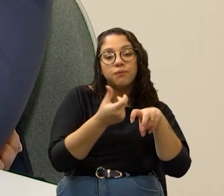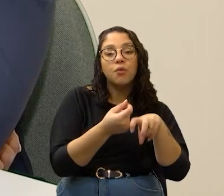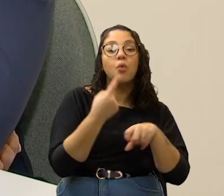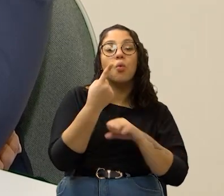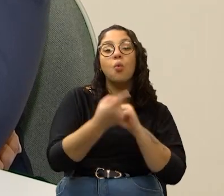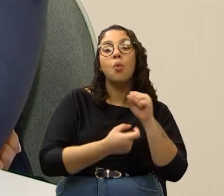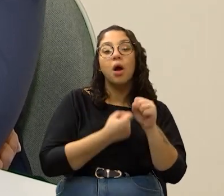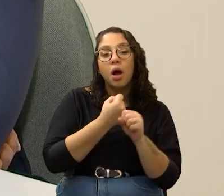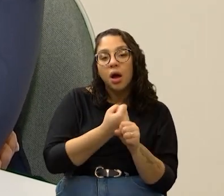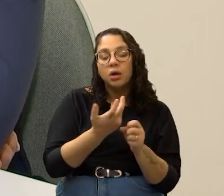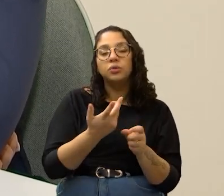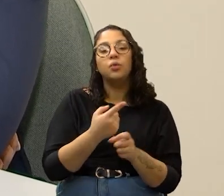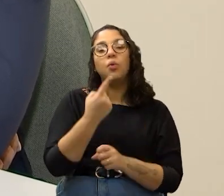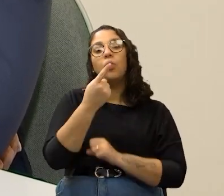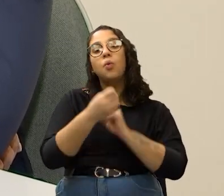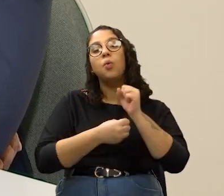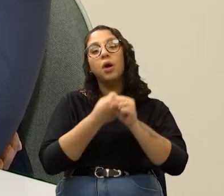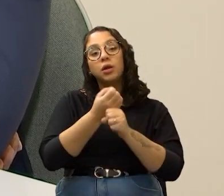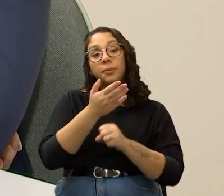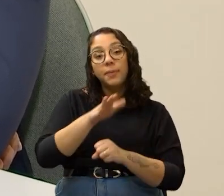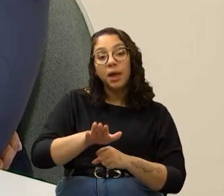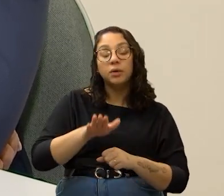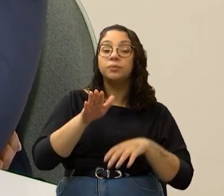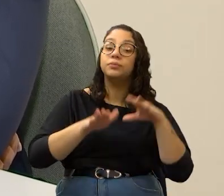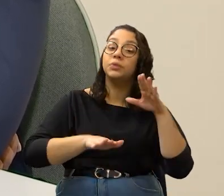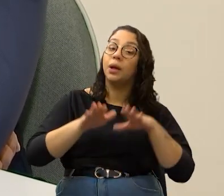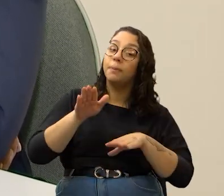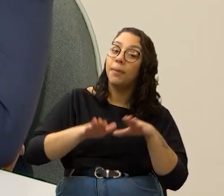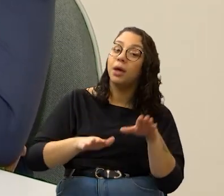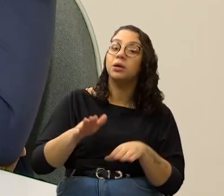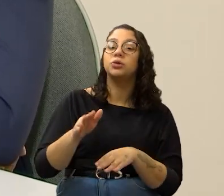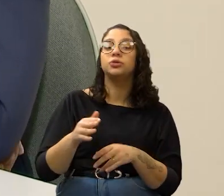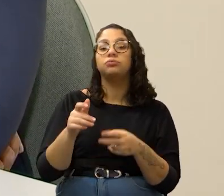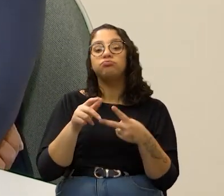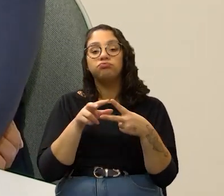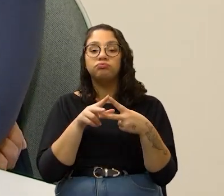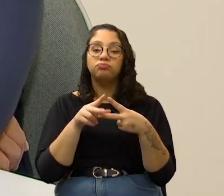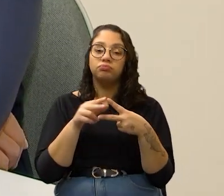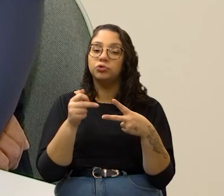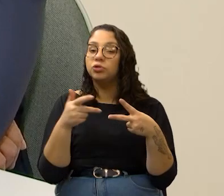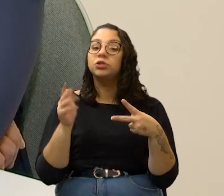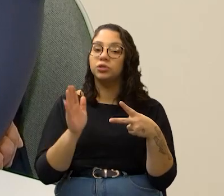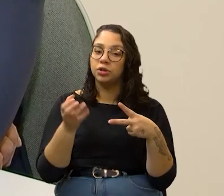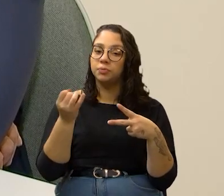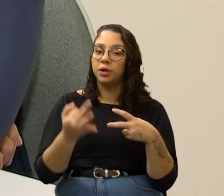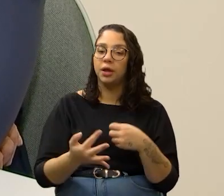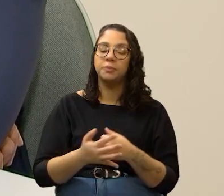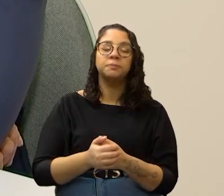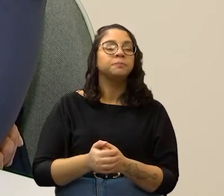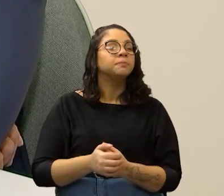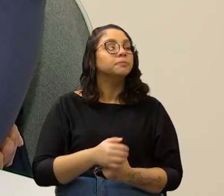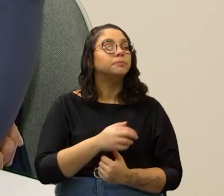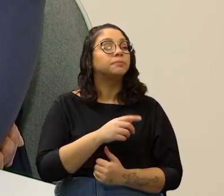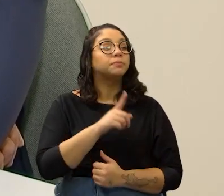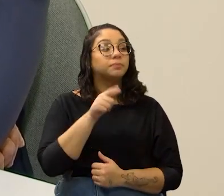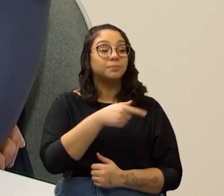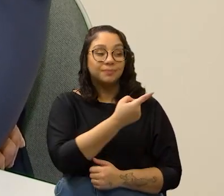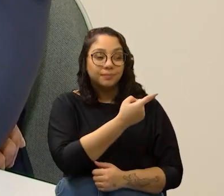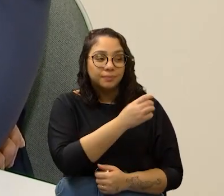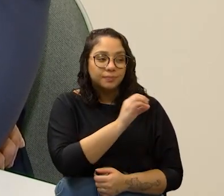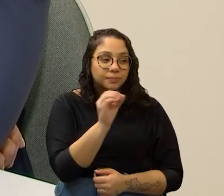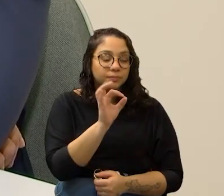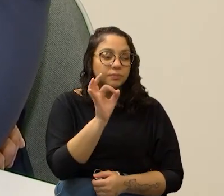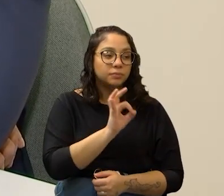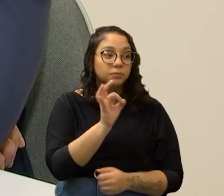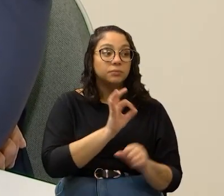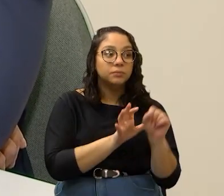às vezes em 1 ano, 1 ano e meio, né? Então, depende um pouco dessas duas condições que eu falei para você. Não é, no caso, 100%